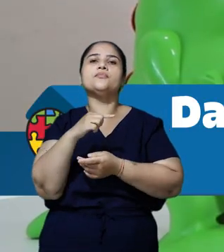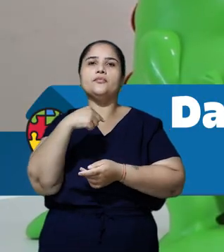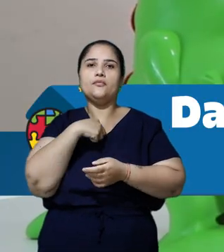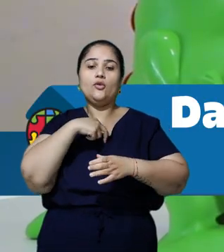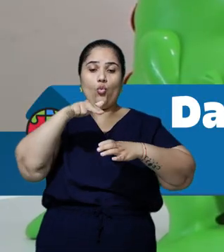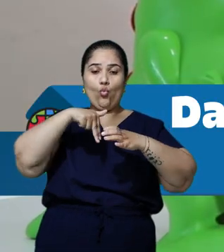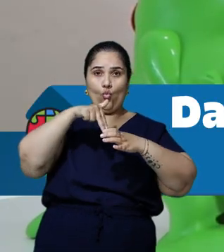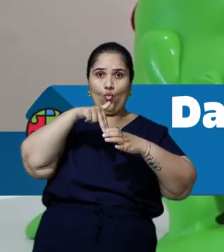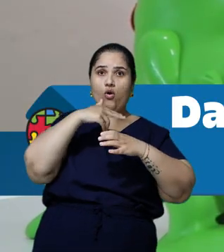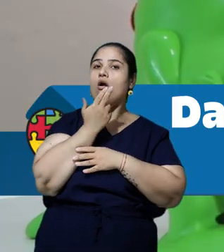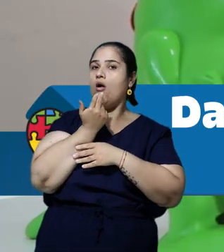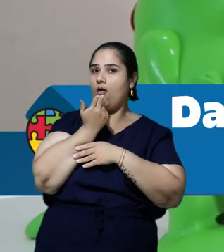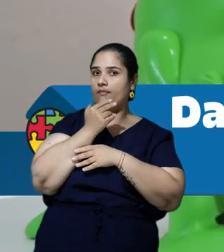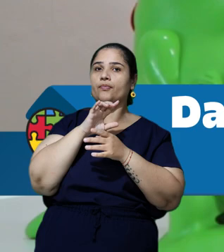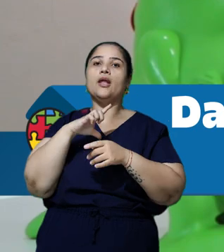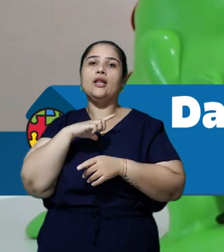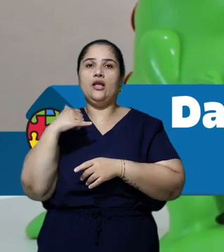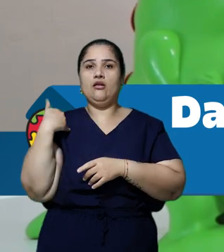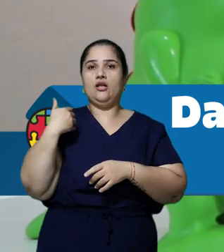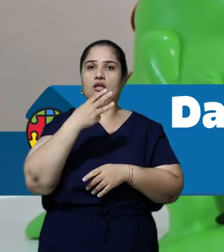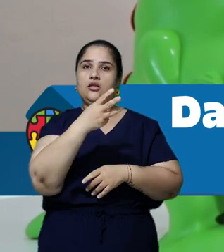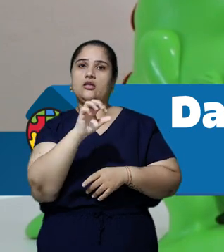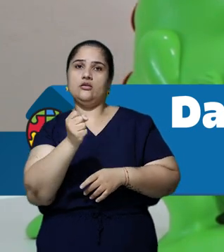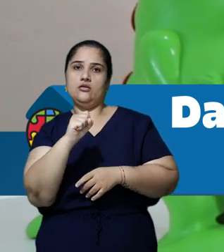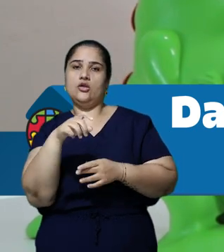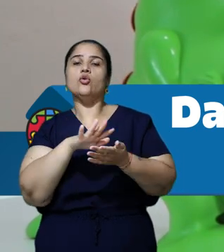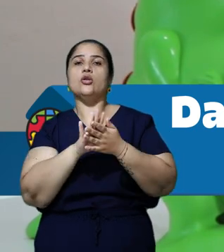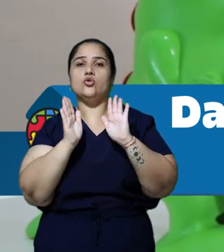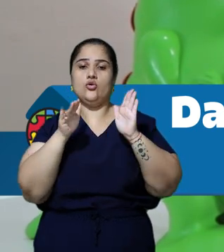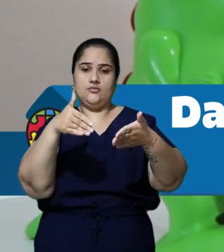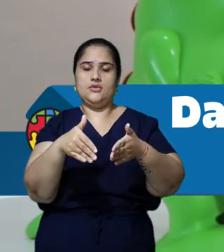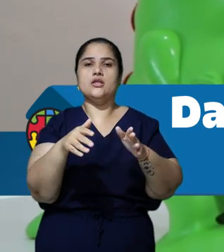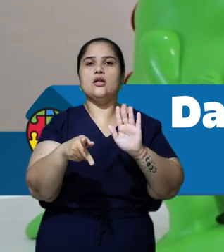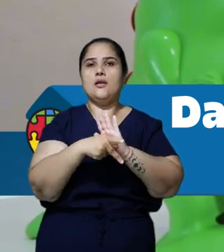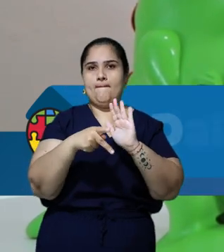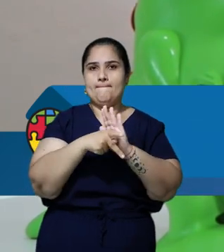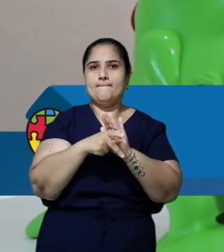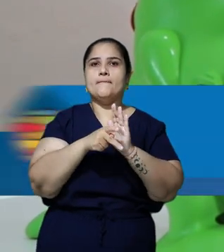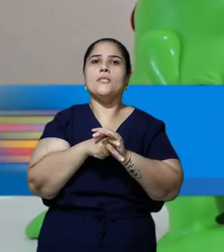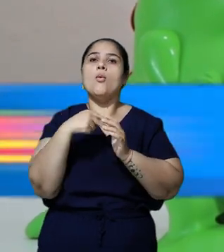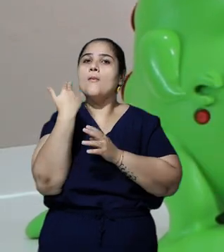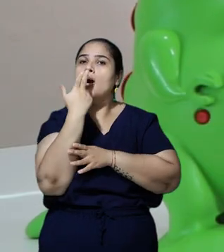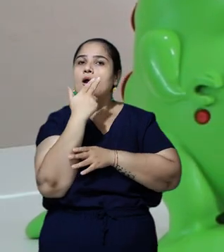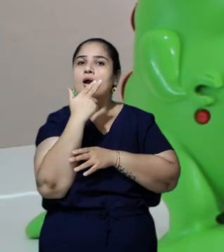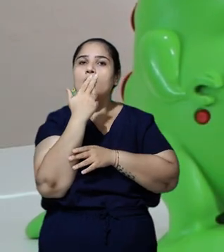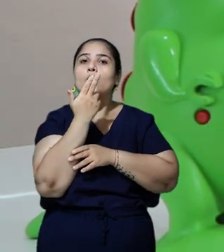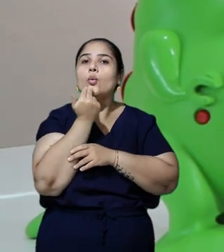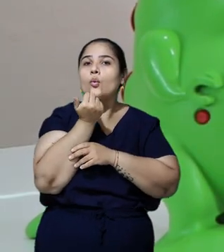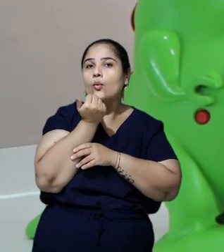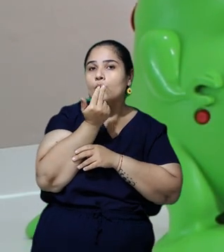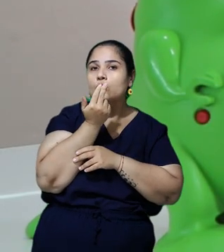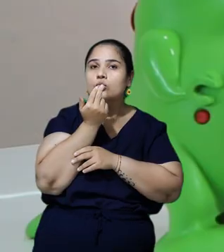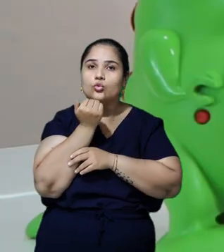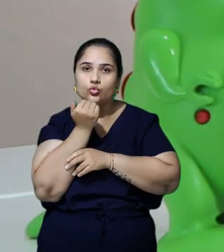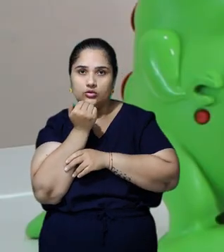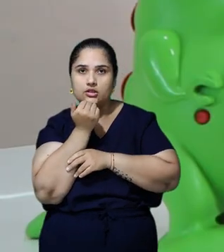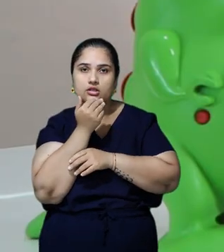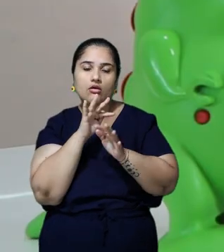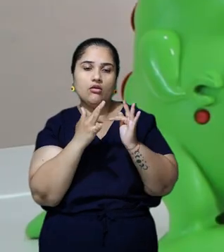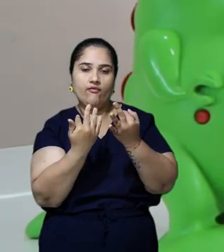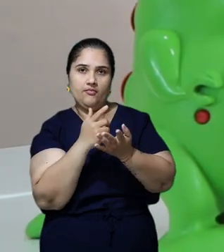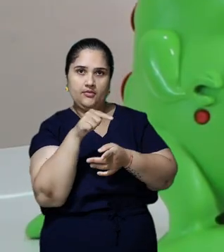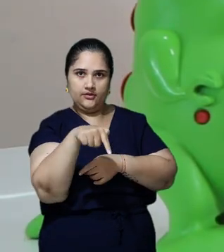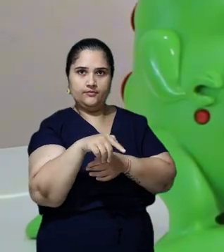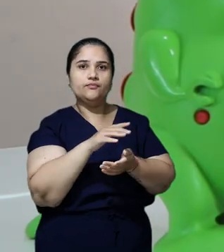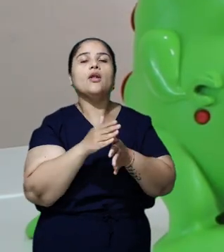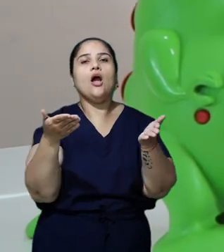38 anos e sou especialista em nutrição clínica e também hoje em